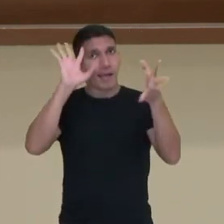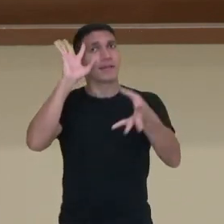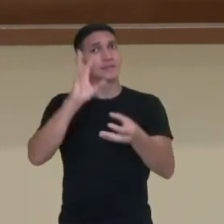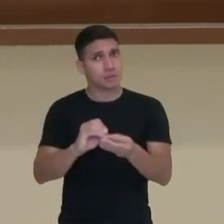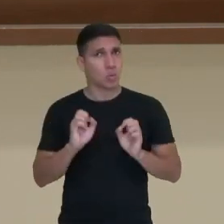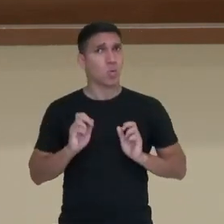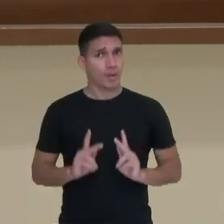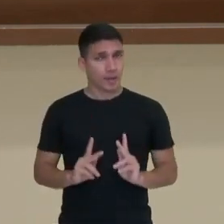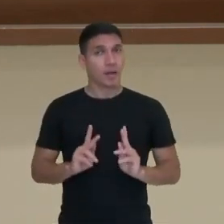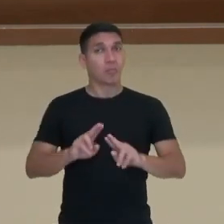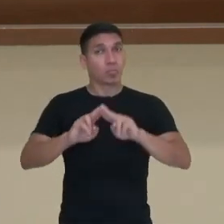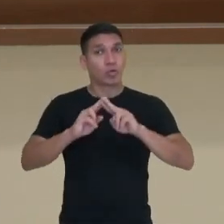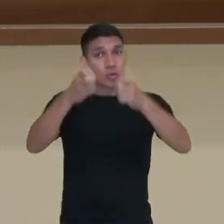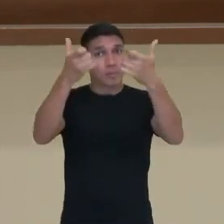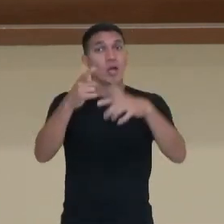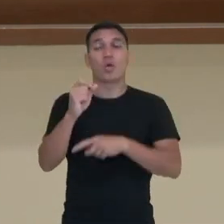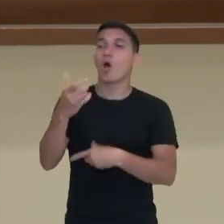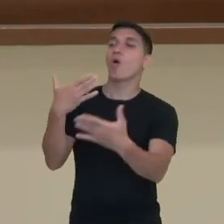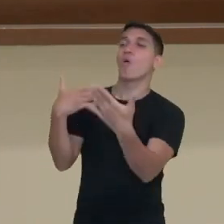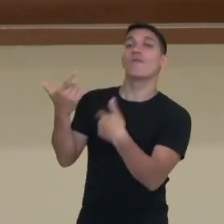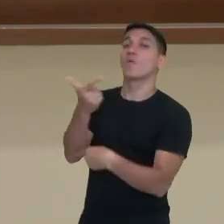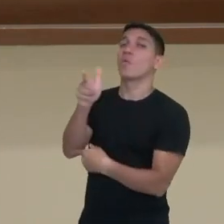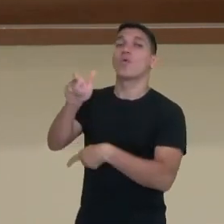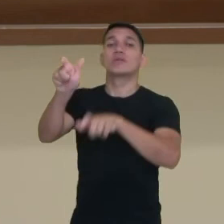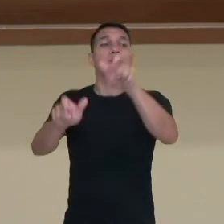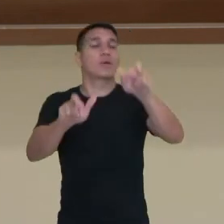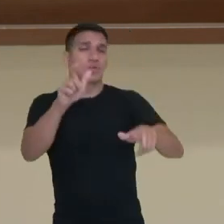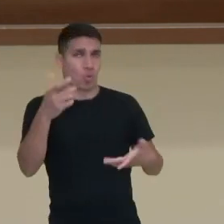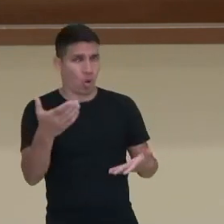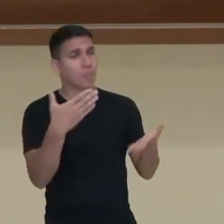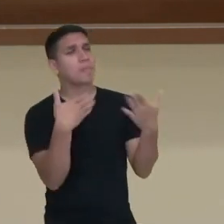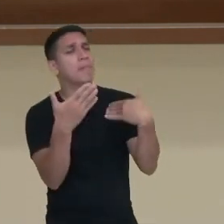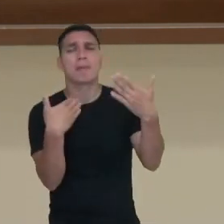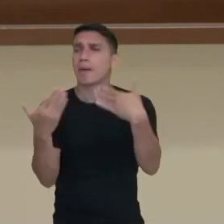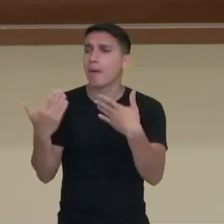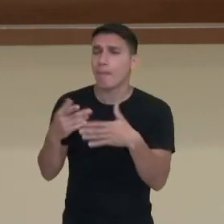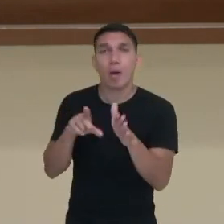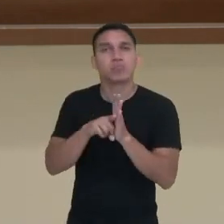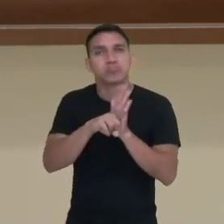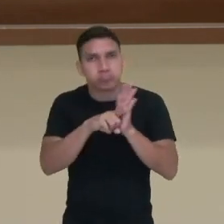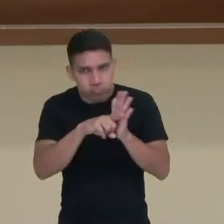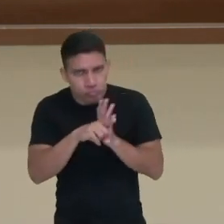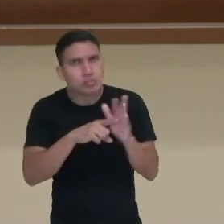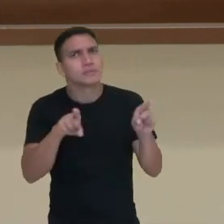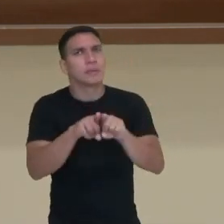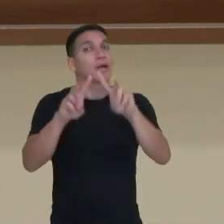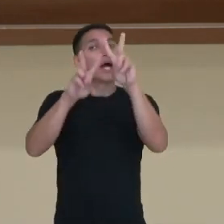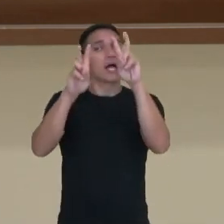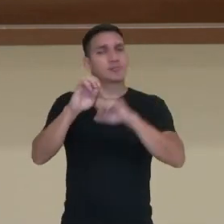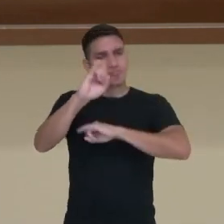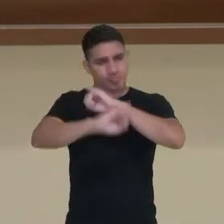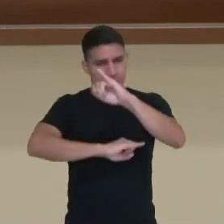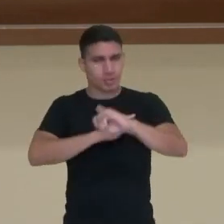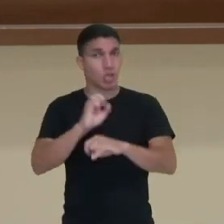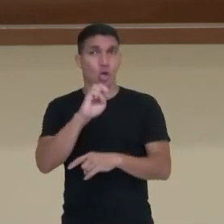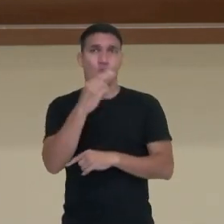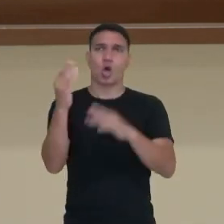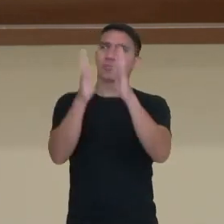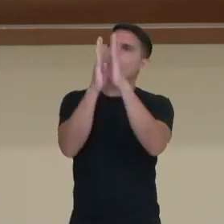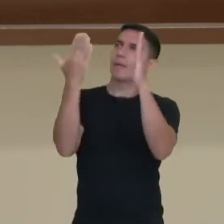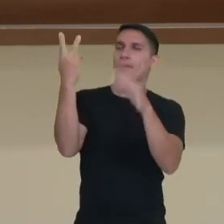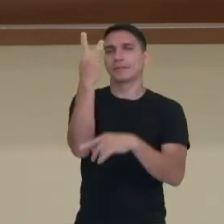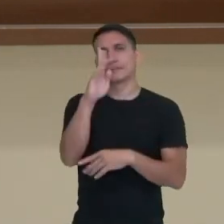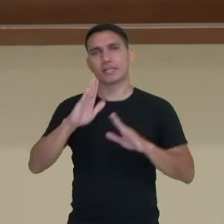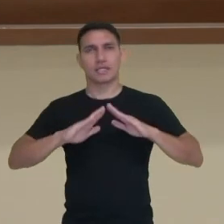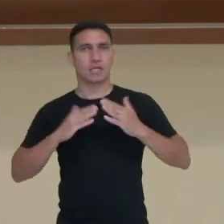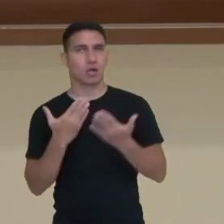falei, converse com outras pessoas, busque alguma coisa sobre esse tema aí na internet ou na biblioteca da sua